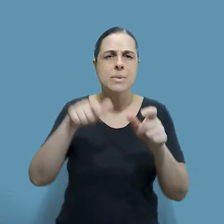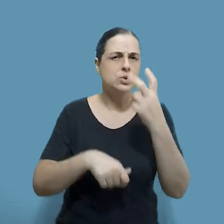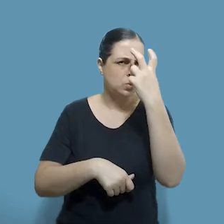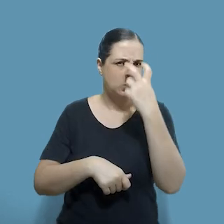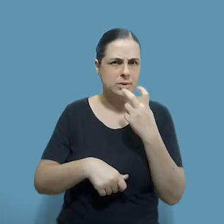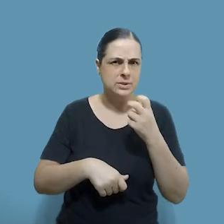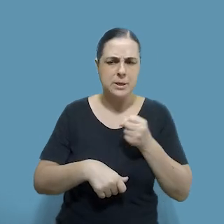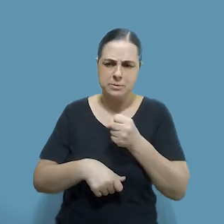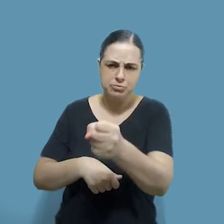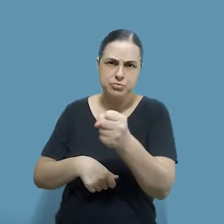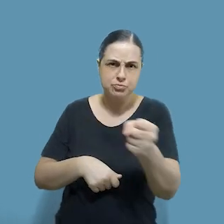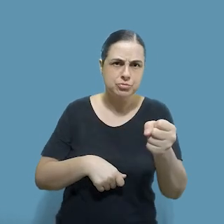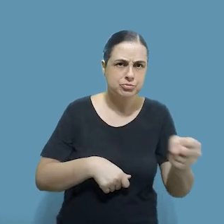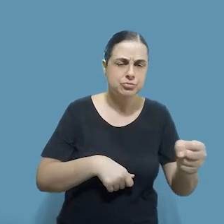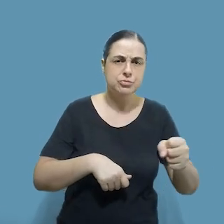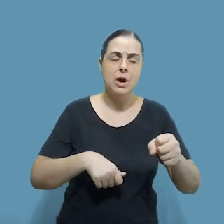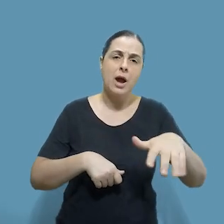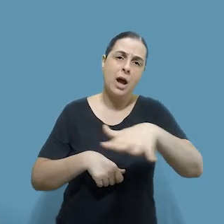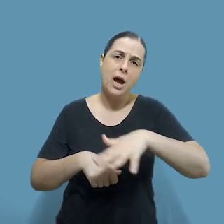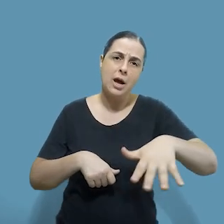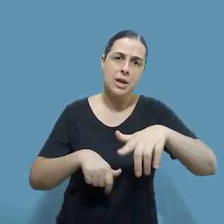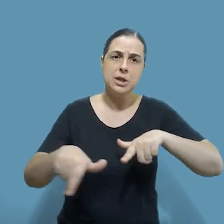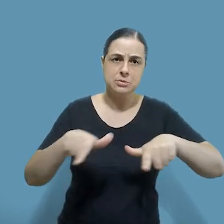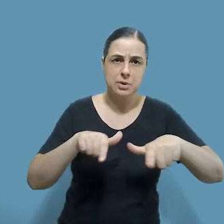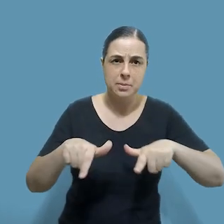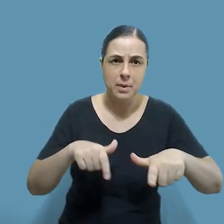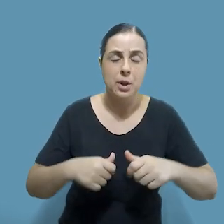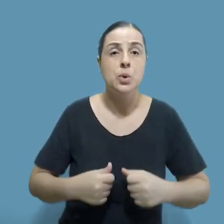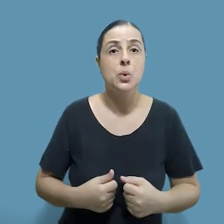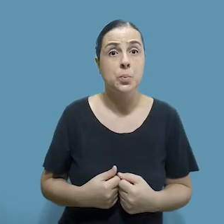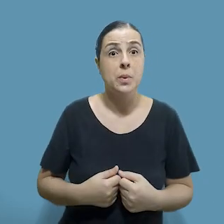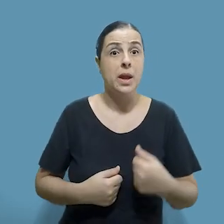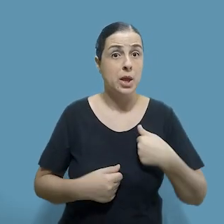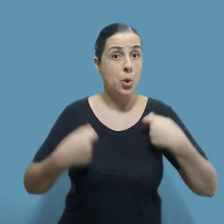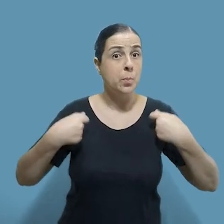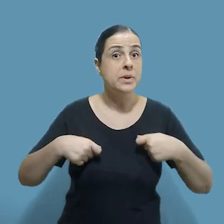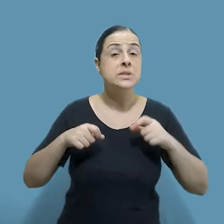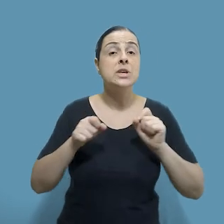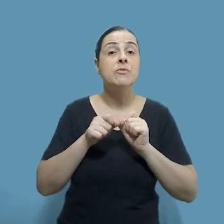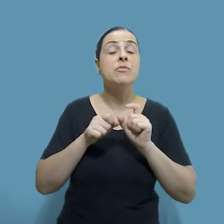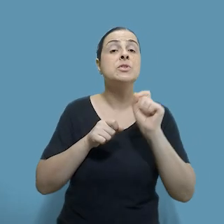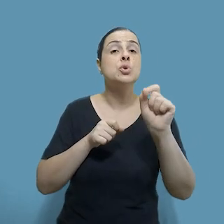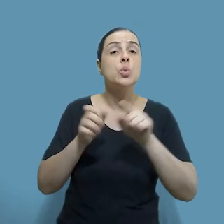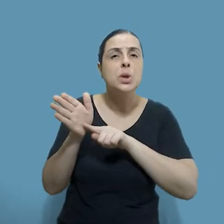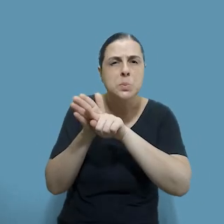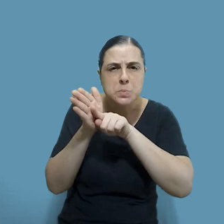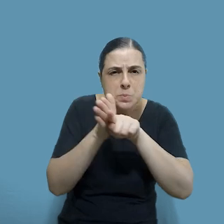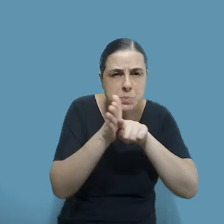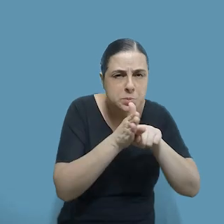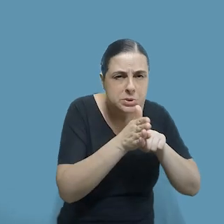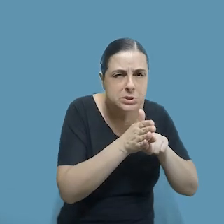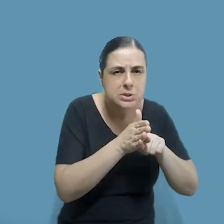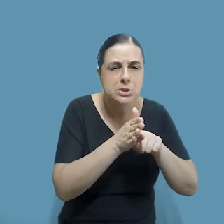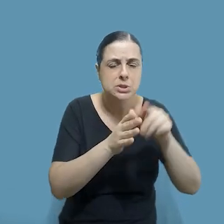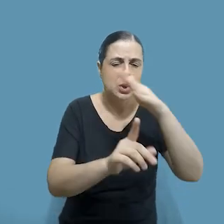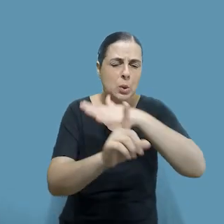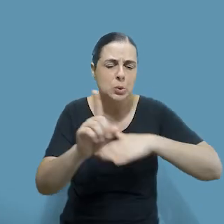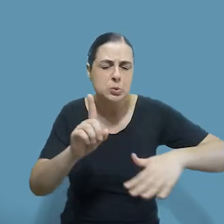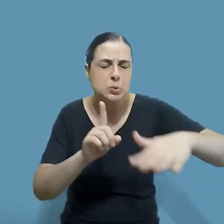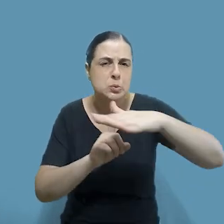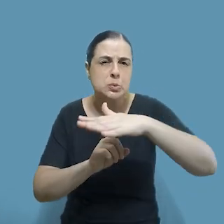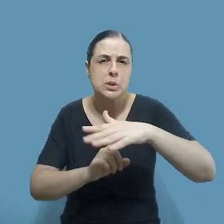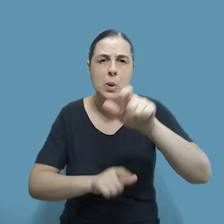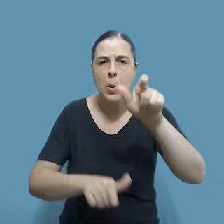que eu precisava fazer uma pesquisa sociológica sobre pessoas com deficiência visual. E